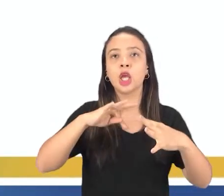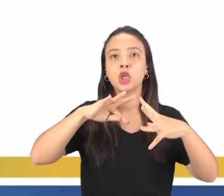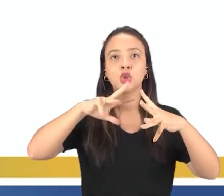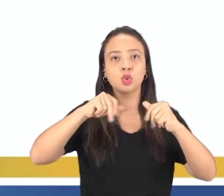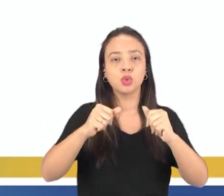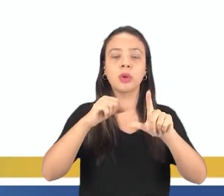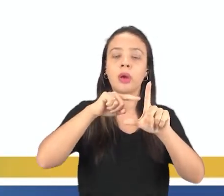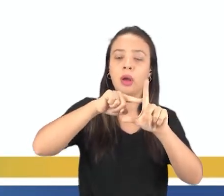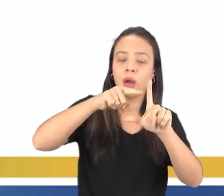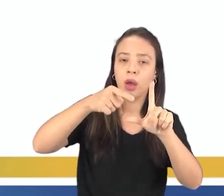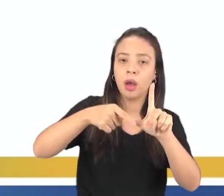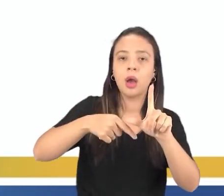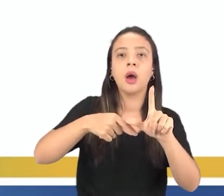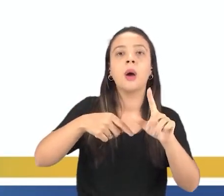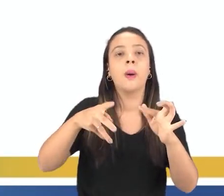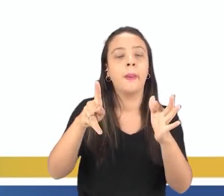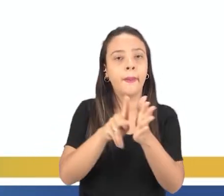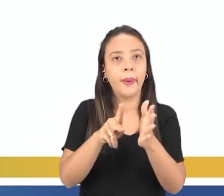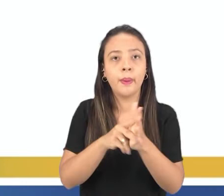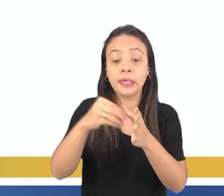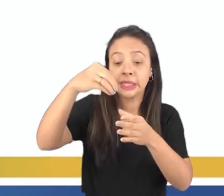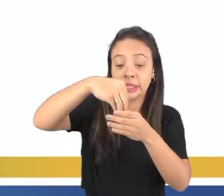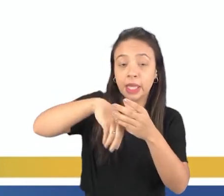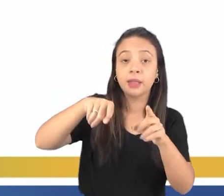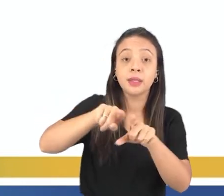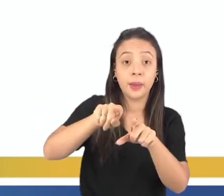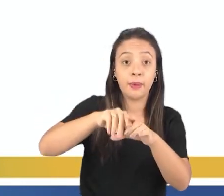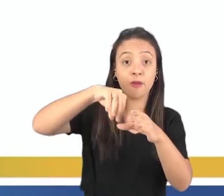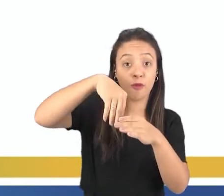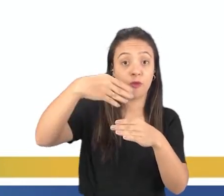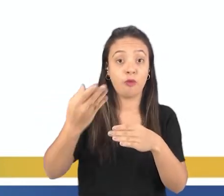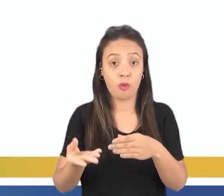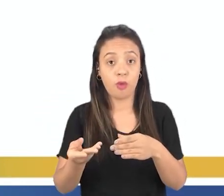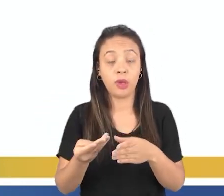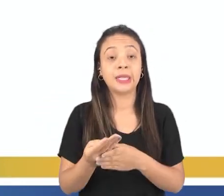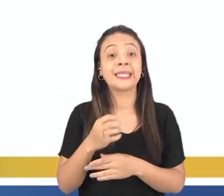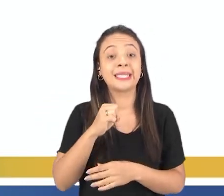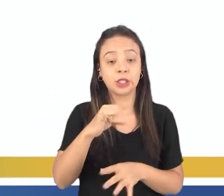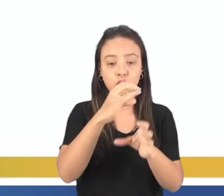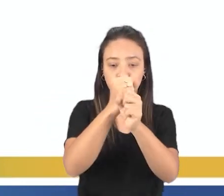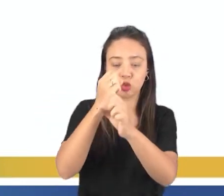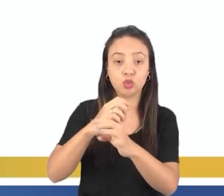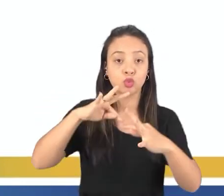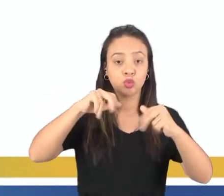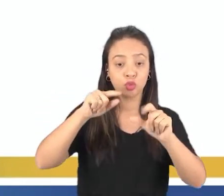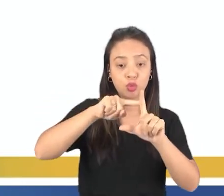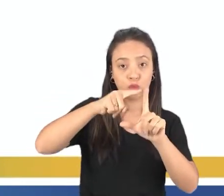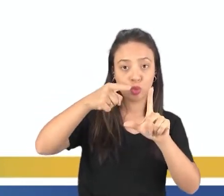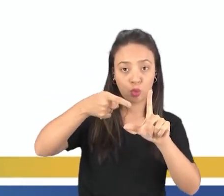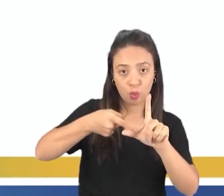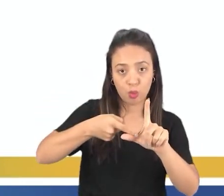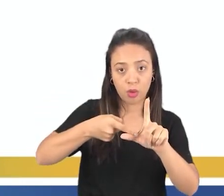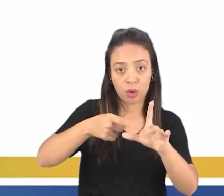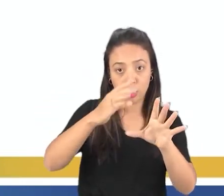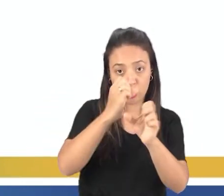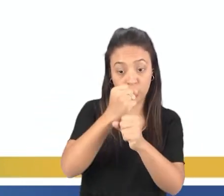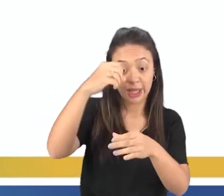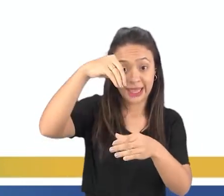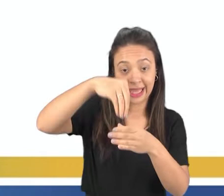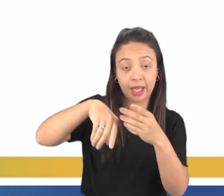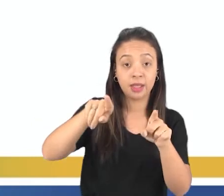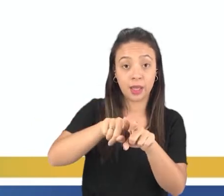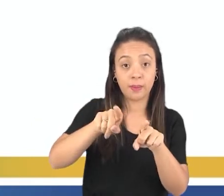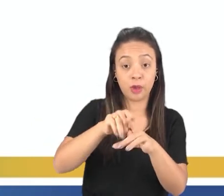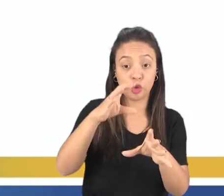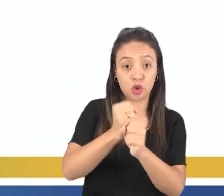ângulos internos e ângulos externos. Lembrando que se você somar um ângulo interno com o seu ângulo externo,